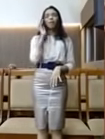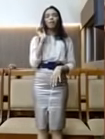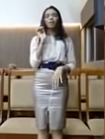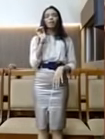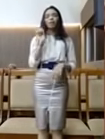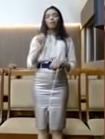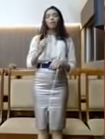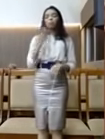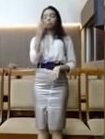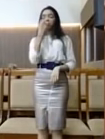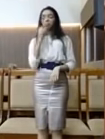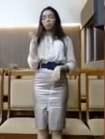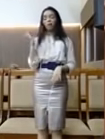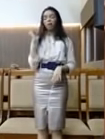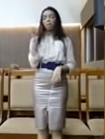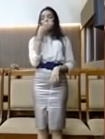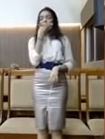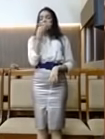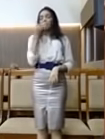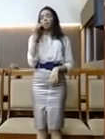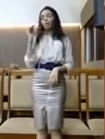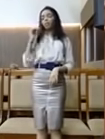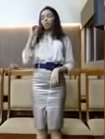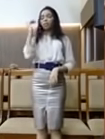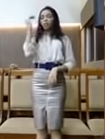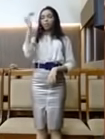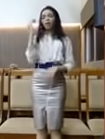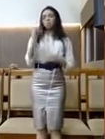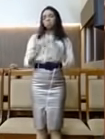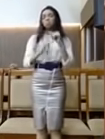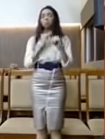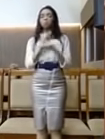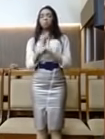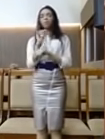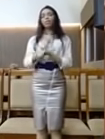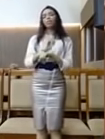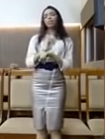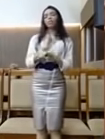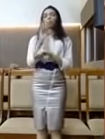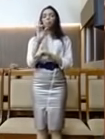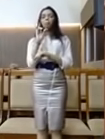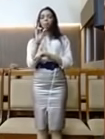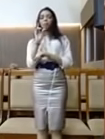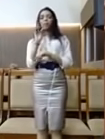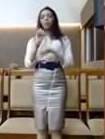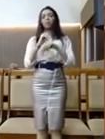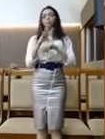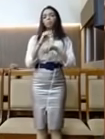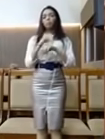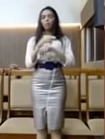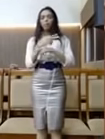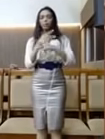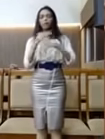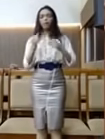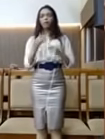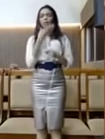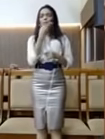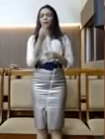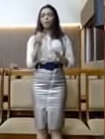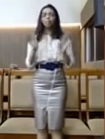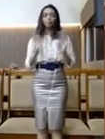ser grande não apresentar colocando coisa internet para se aparecer pensa em servir até hoje e Deus na hora certa